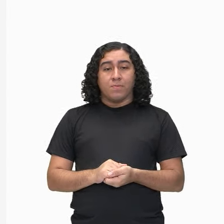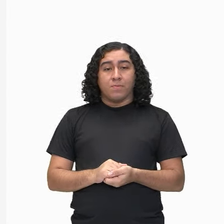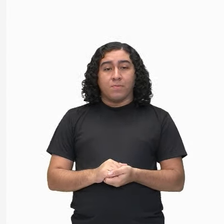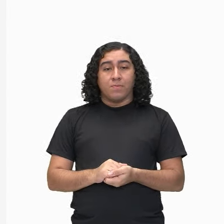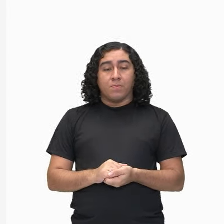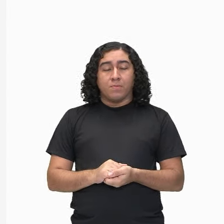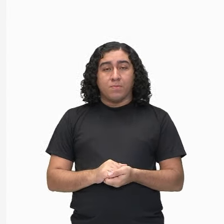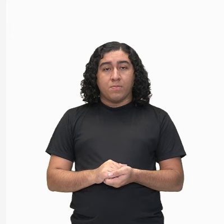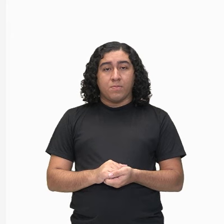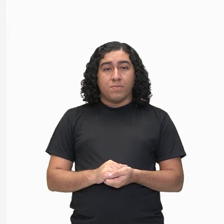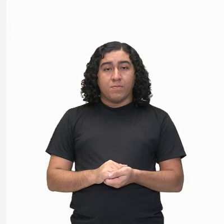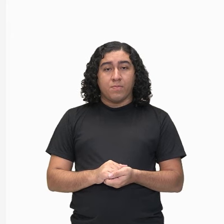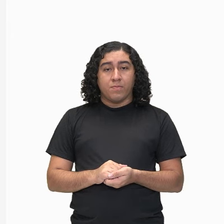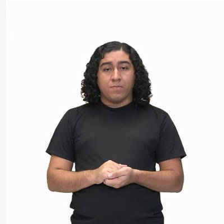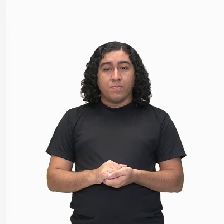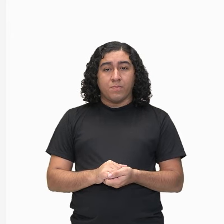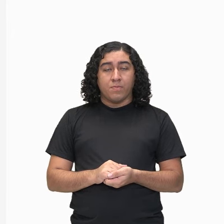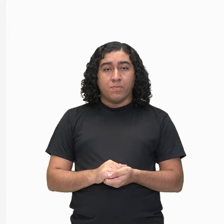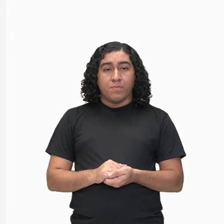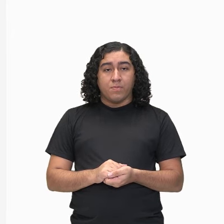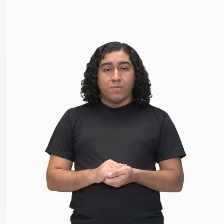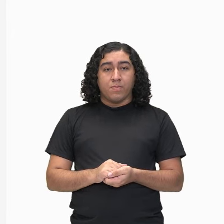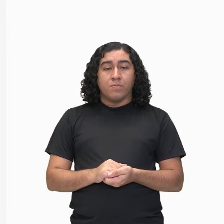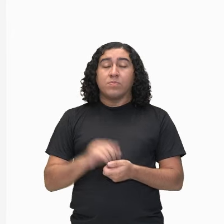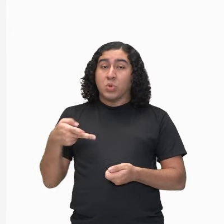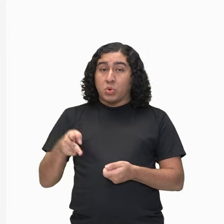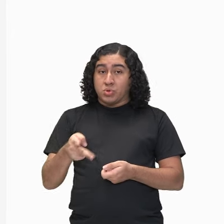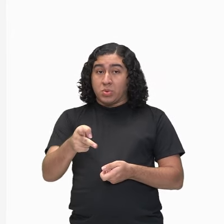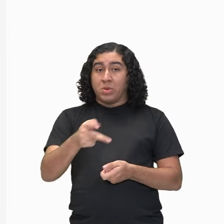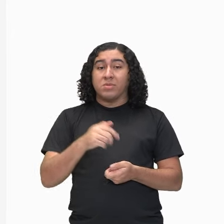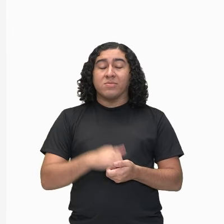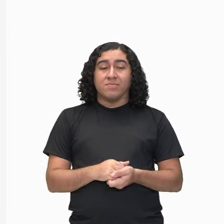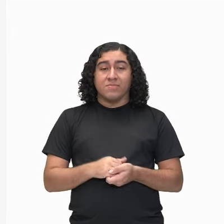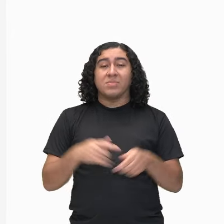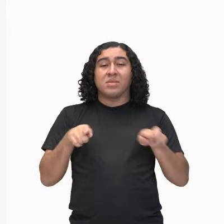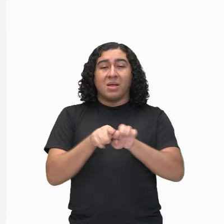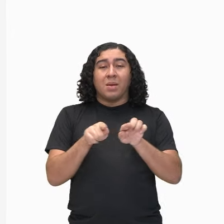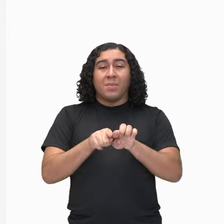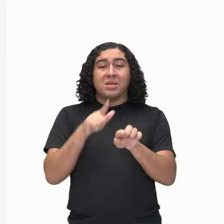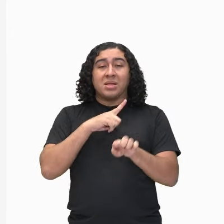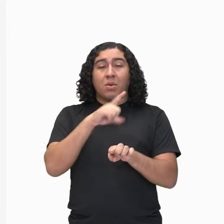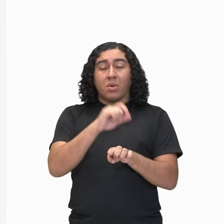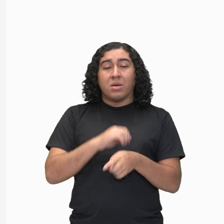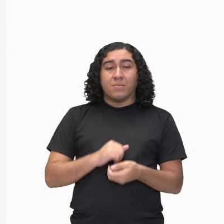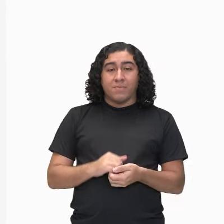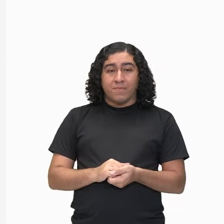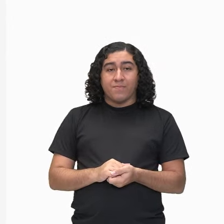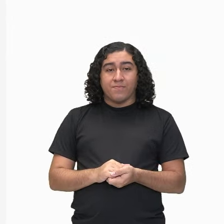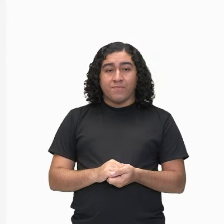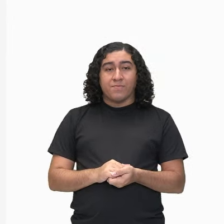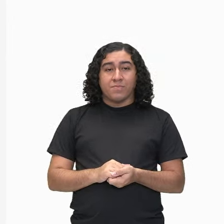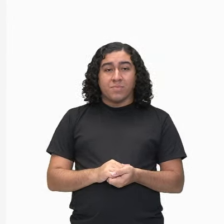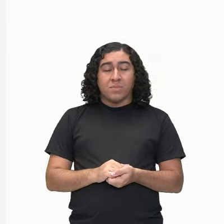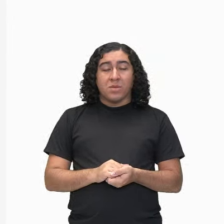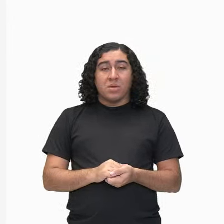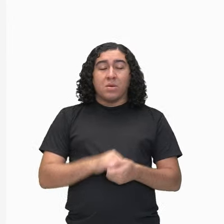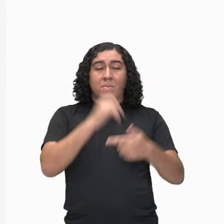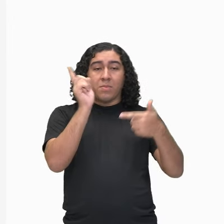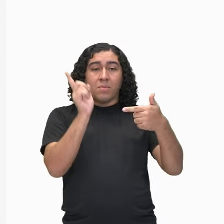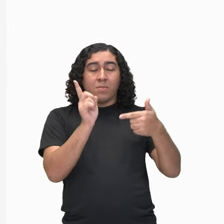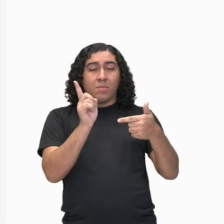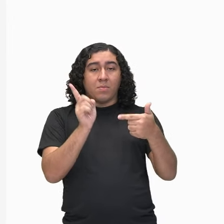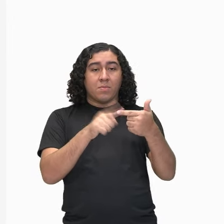para darmos continuidade à classificação taxonômica, apresento vocês também a classe Gastrópoda,